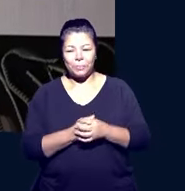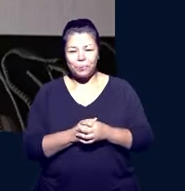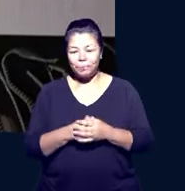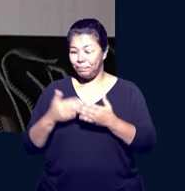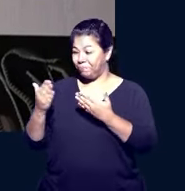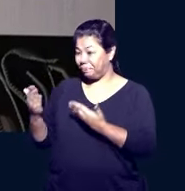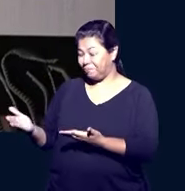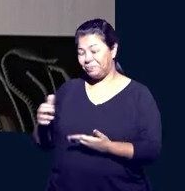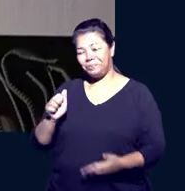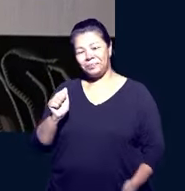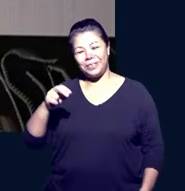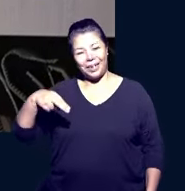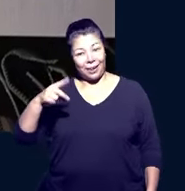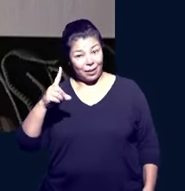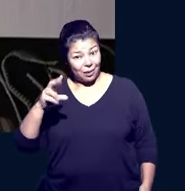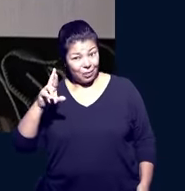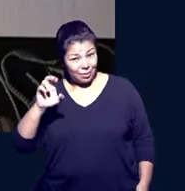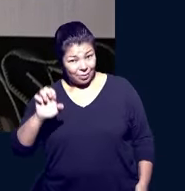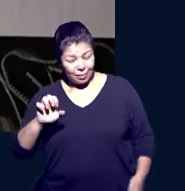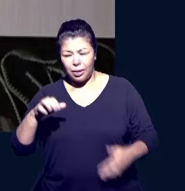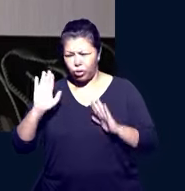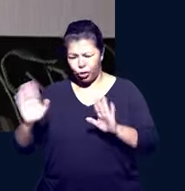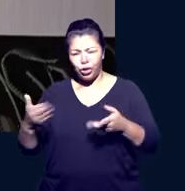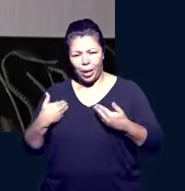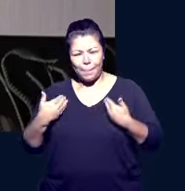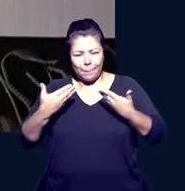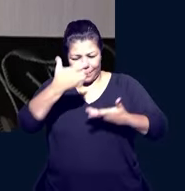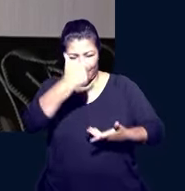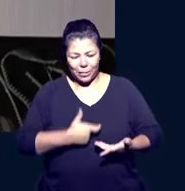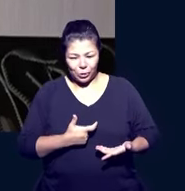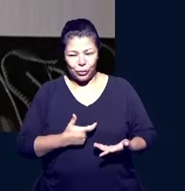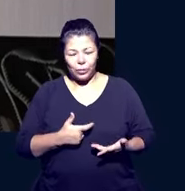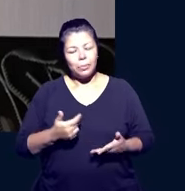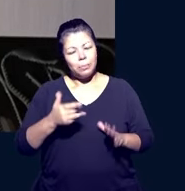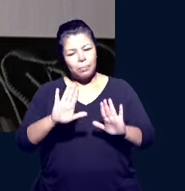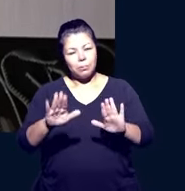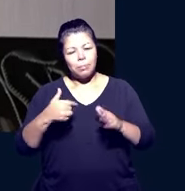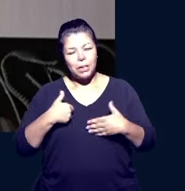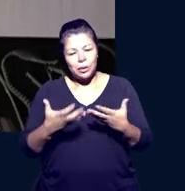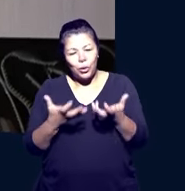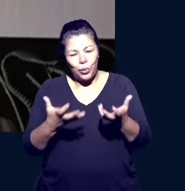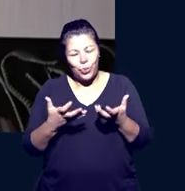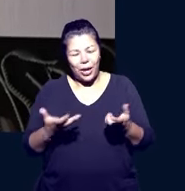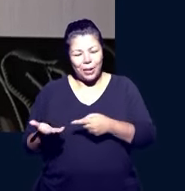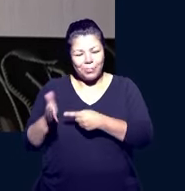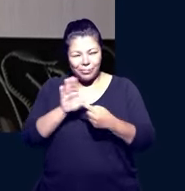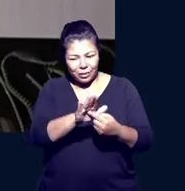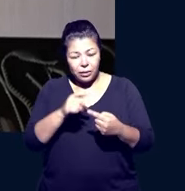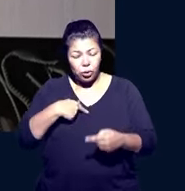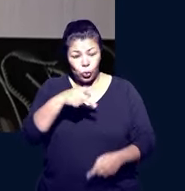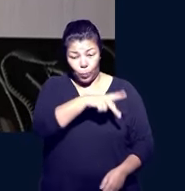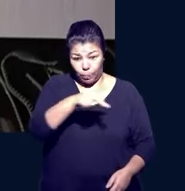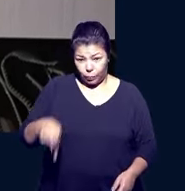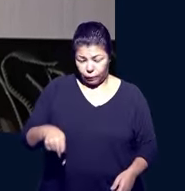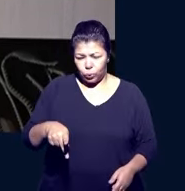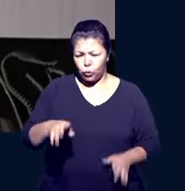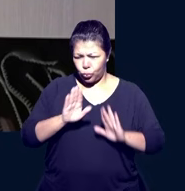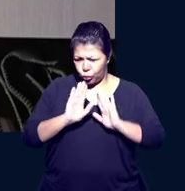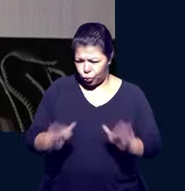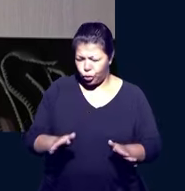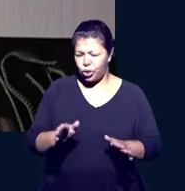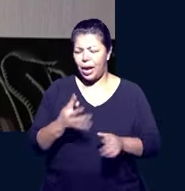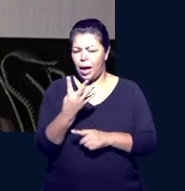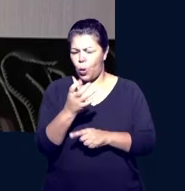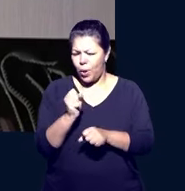tenha me apresentado brevemente e o Murilo também eu também vou me apresentar meu nome é Luis Roberto Barrosa sou professor de direito constitucional há 40 anos fui